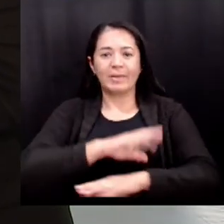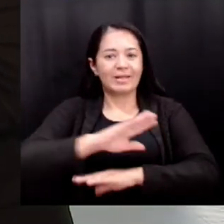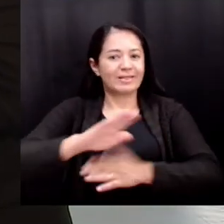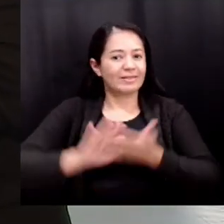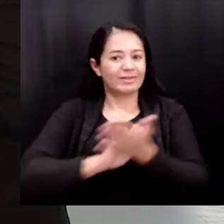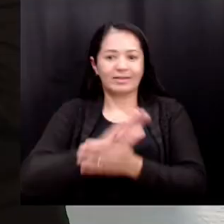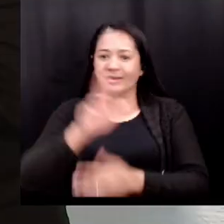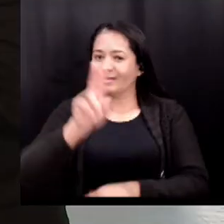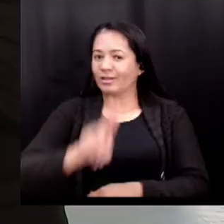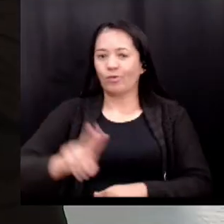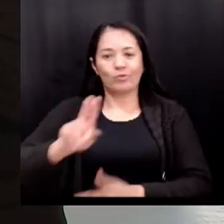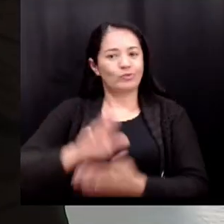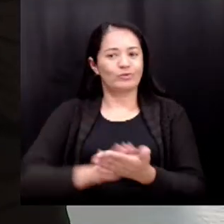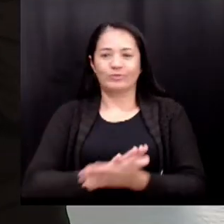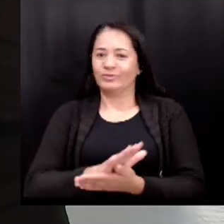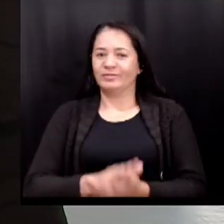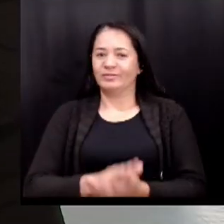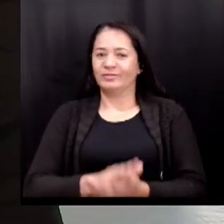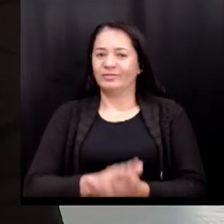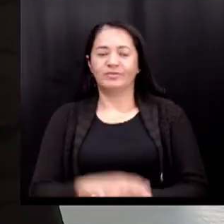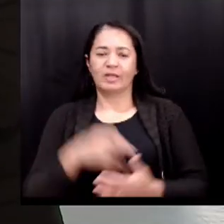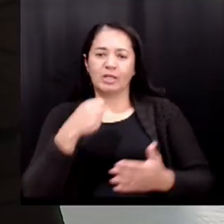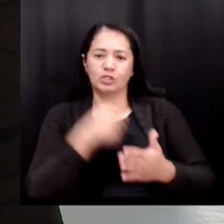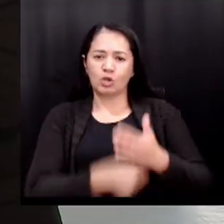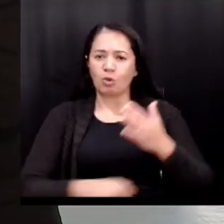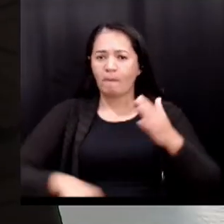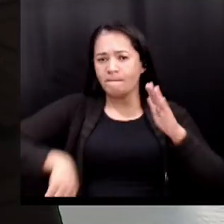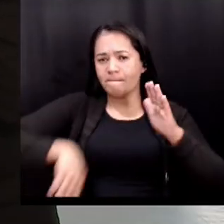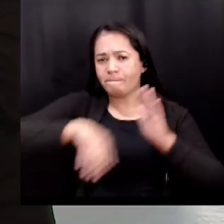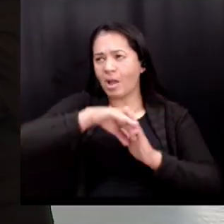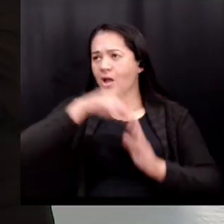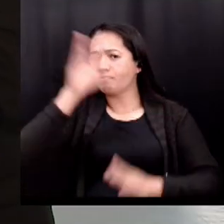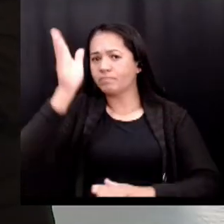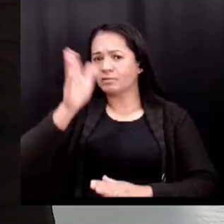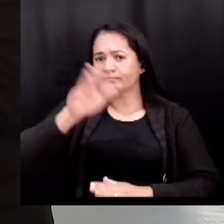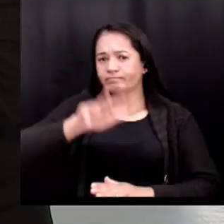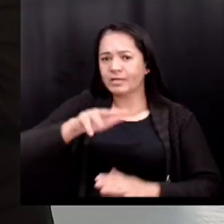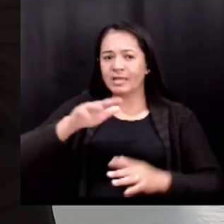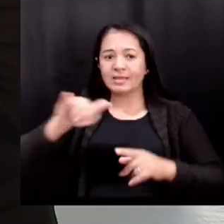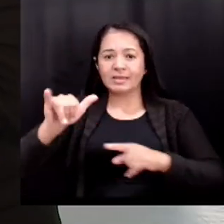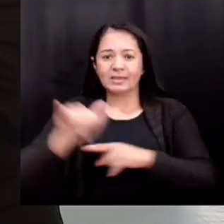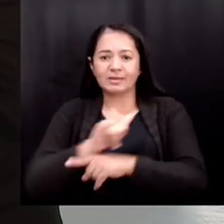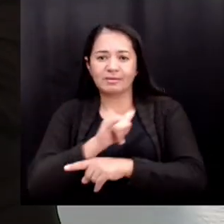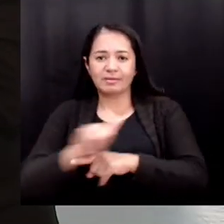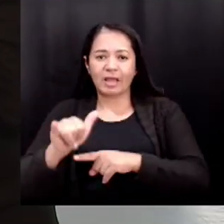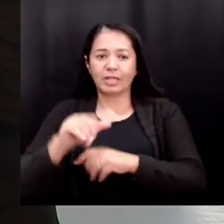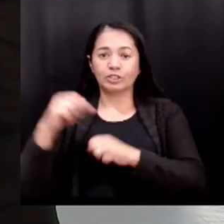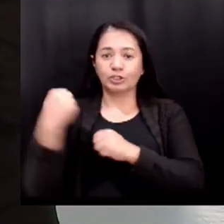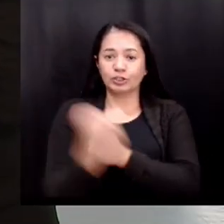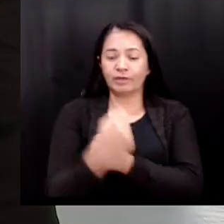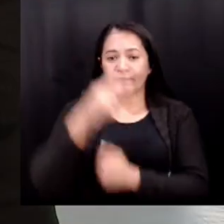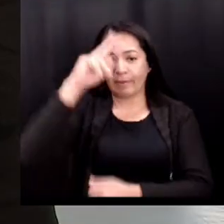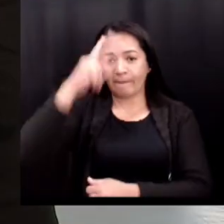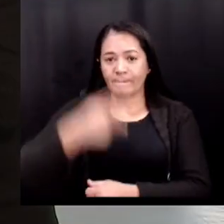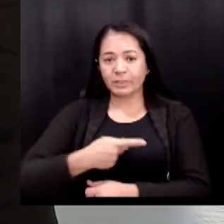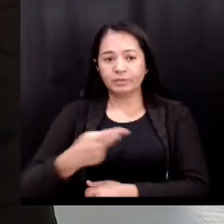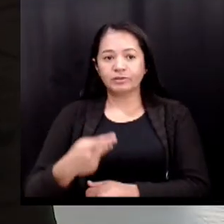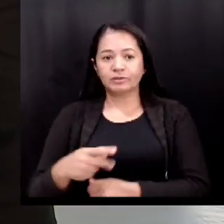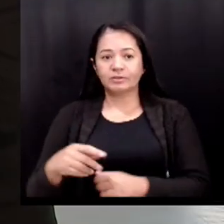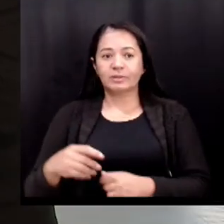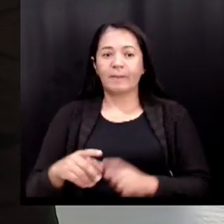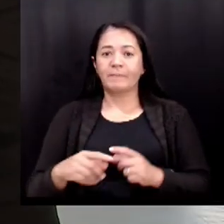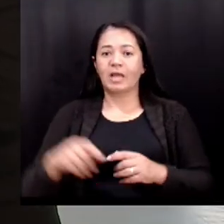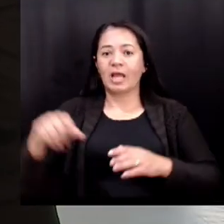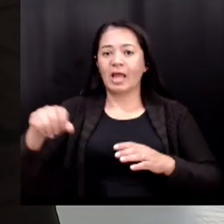seriam essa parte dos socos, chutes, defesas, projeções, técnicas de defesa pessoal. Se não envolve arma, a gente diz